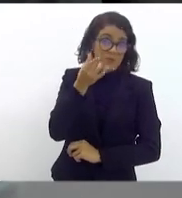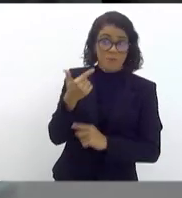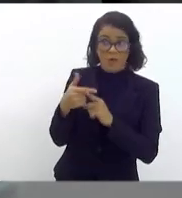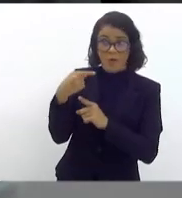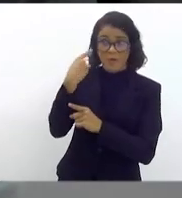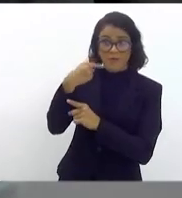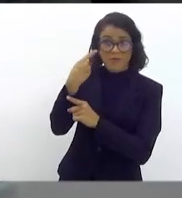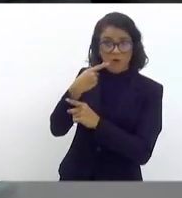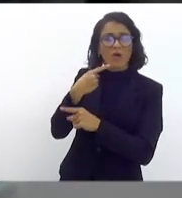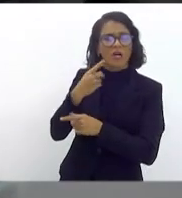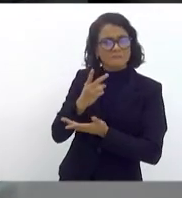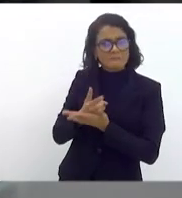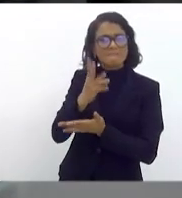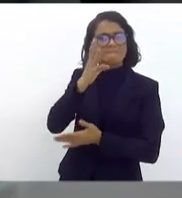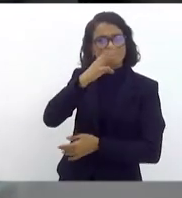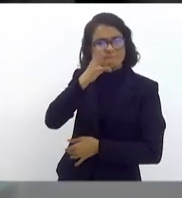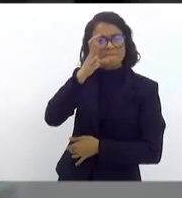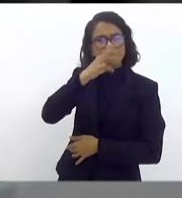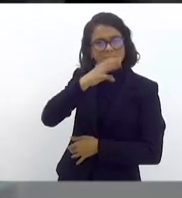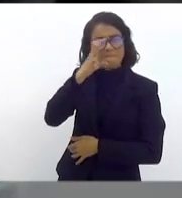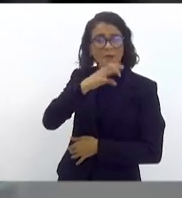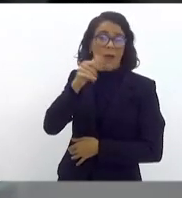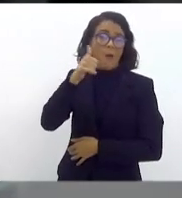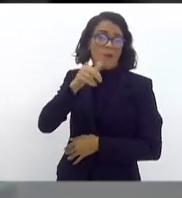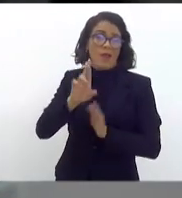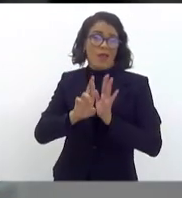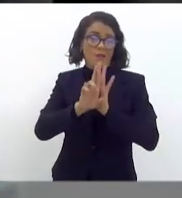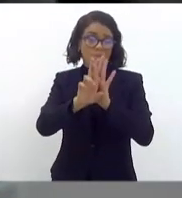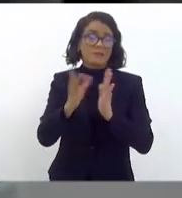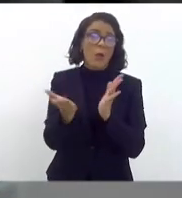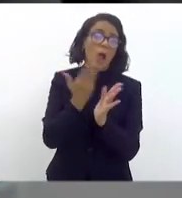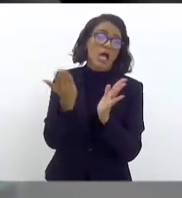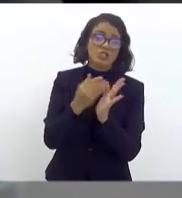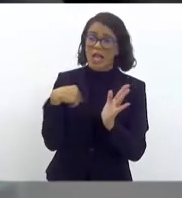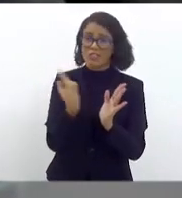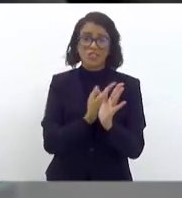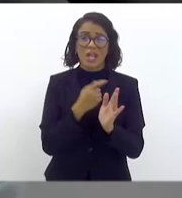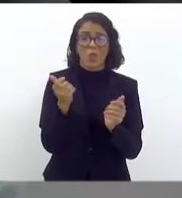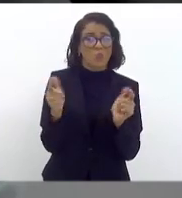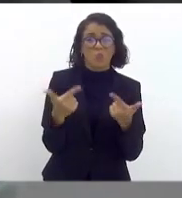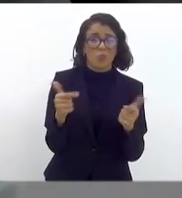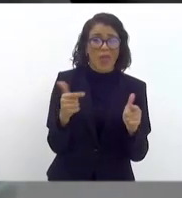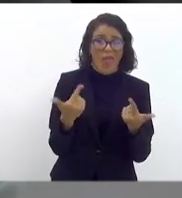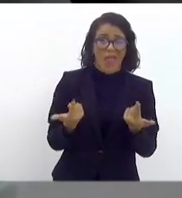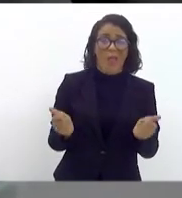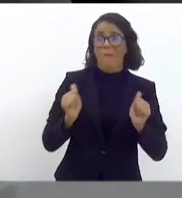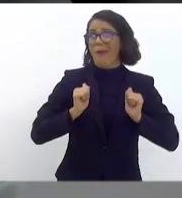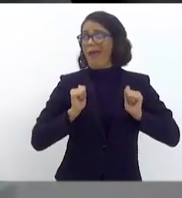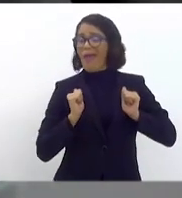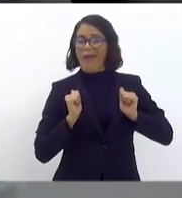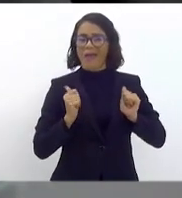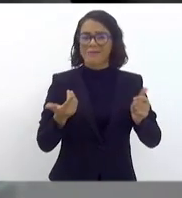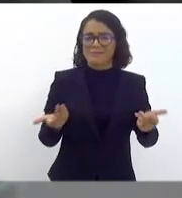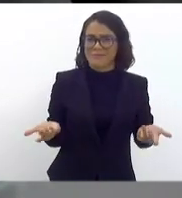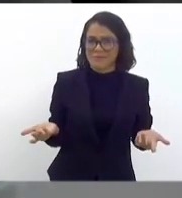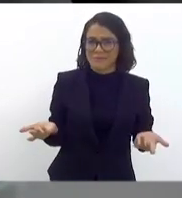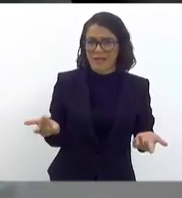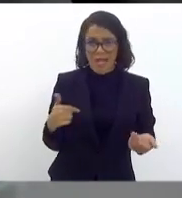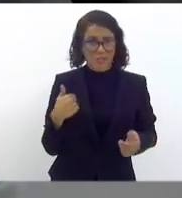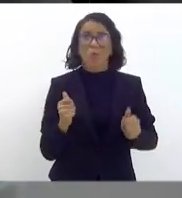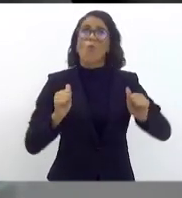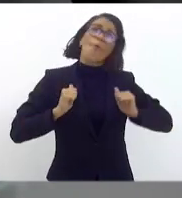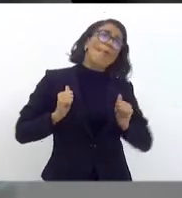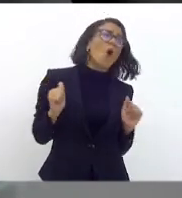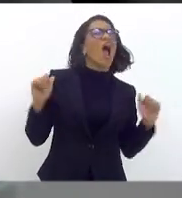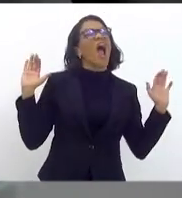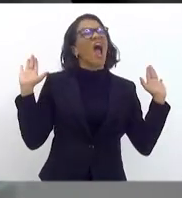que a representante do ECAD tem uma agenda muito vasta, como se nós sete também não tivéssemos. Ou seja, a gente não tem o que